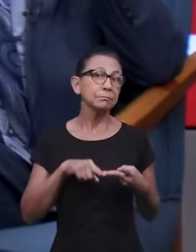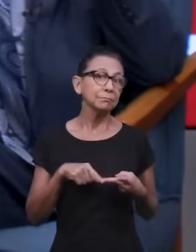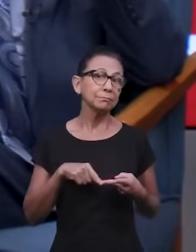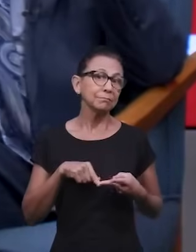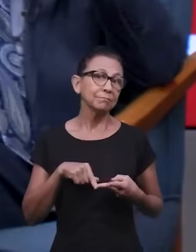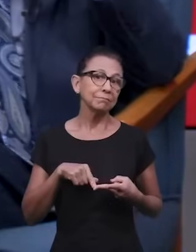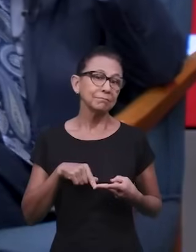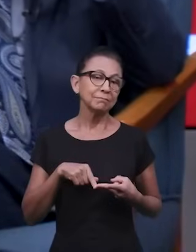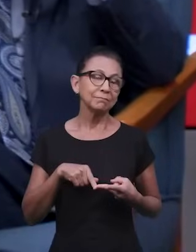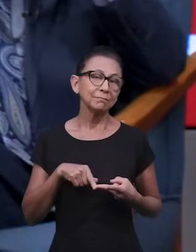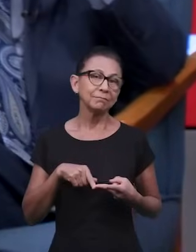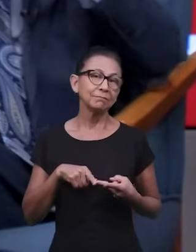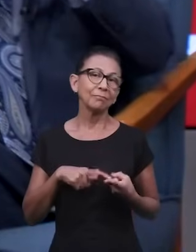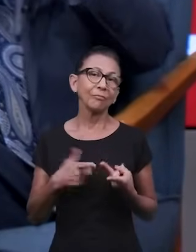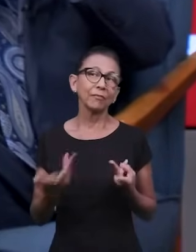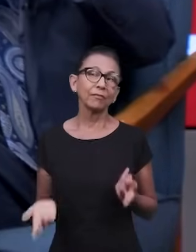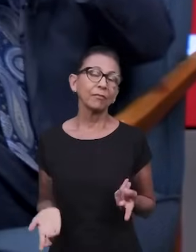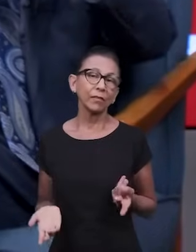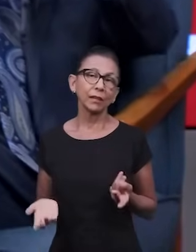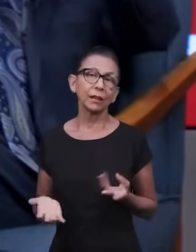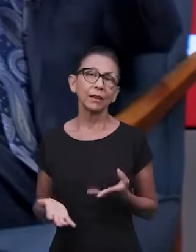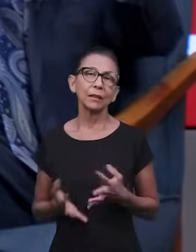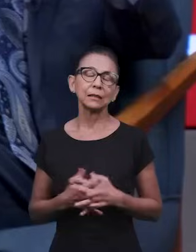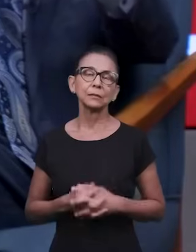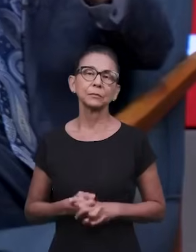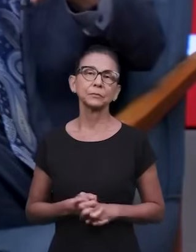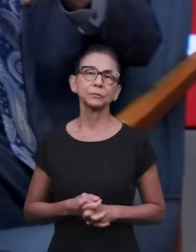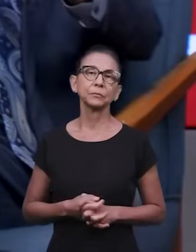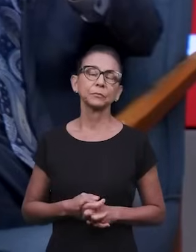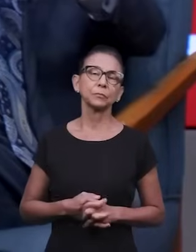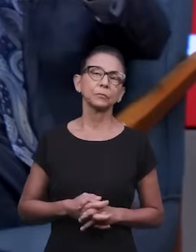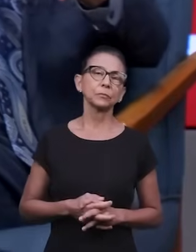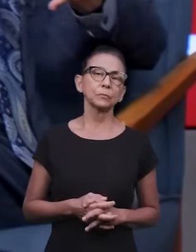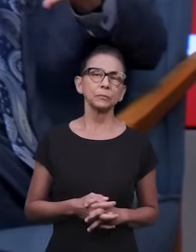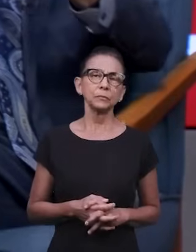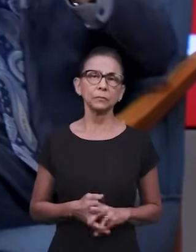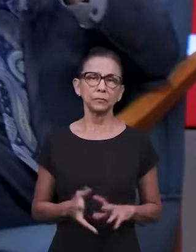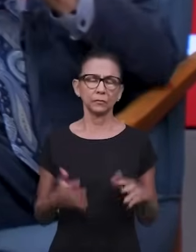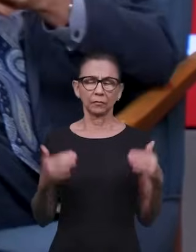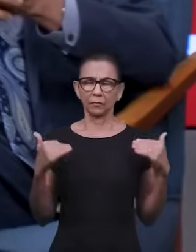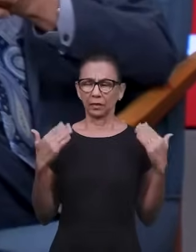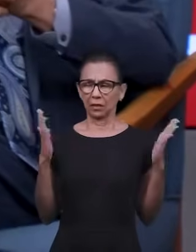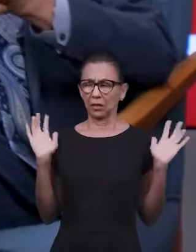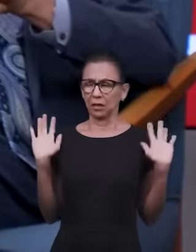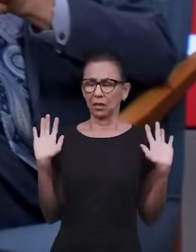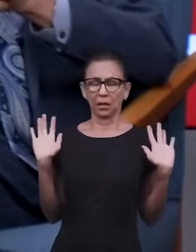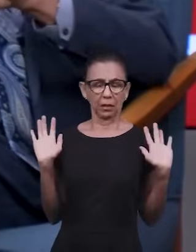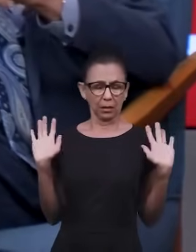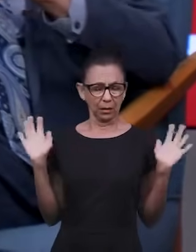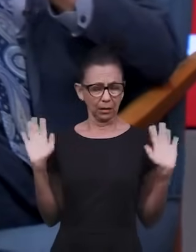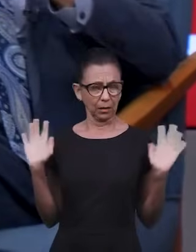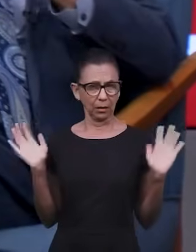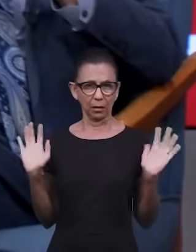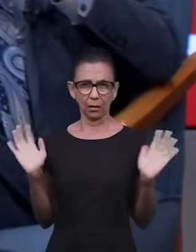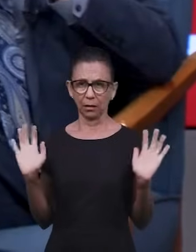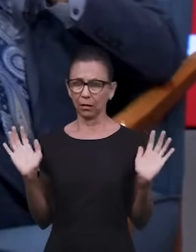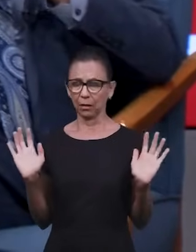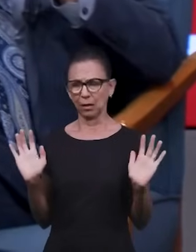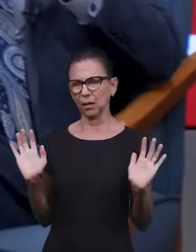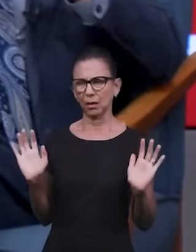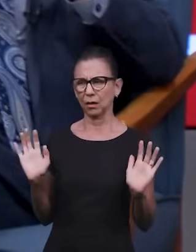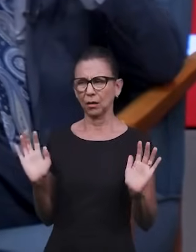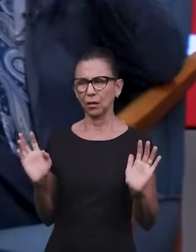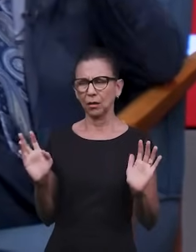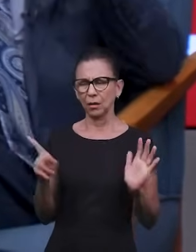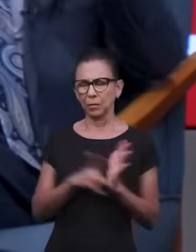quer dizer não não sou não faço parte disso quer dizer do espírito